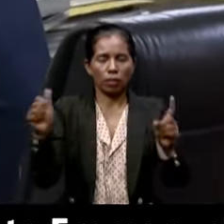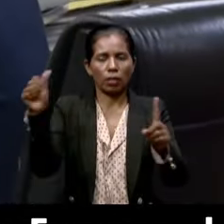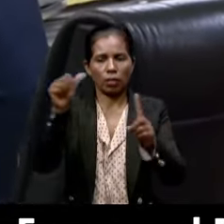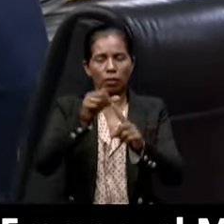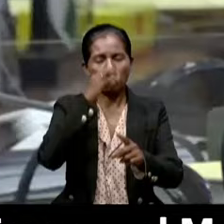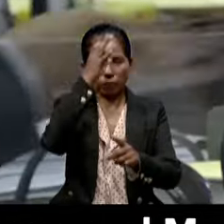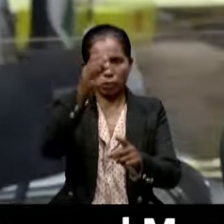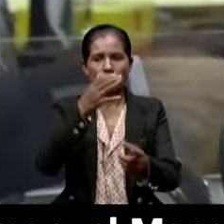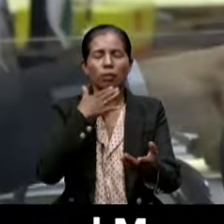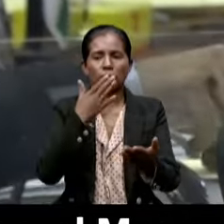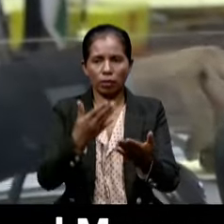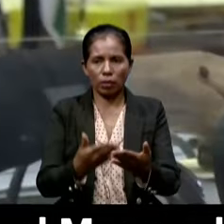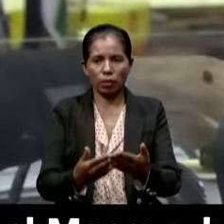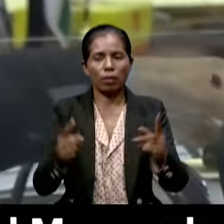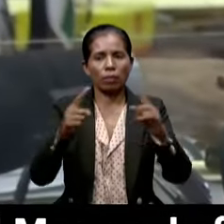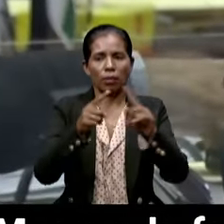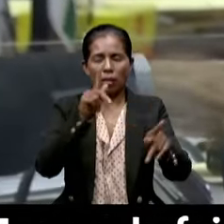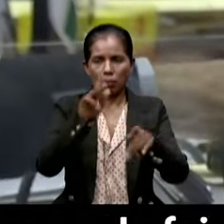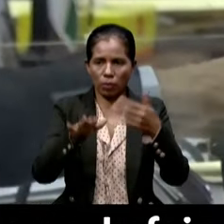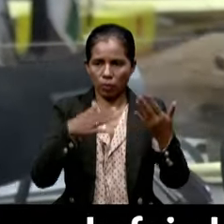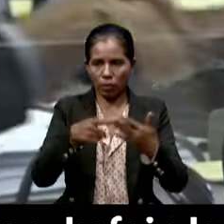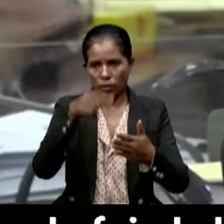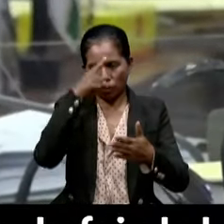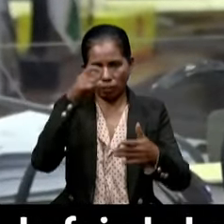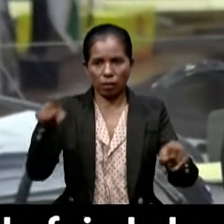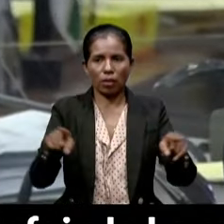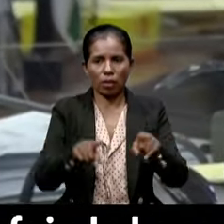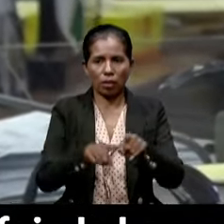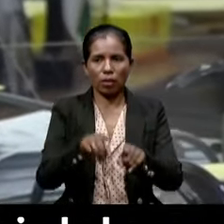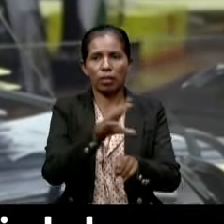futuru ida nebe prospero ba ema hotu tambah ida ne makanesan